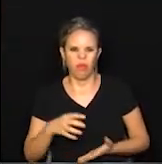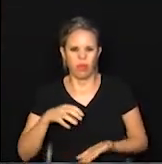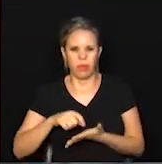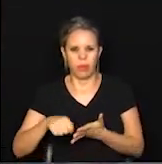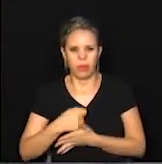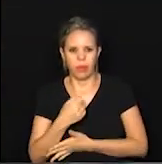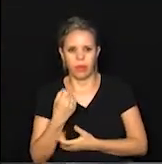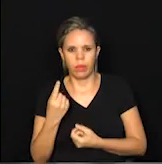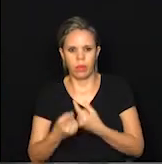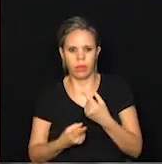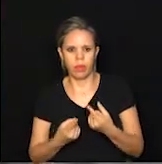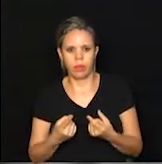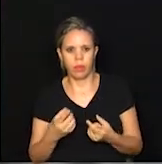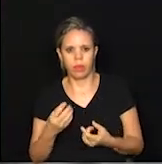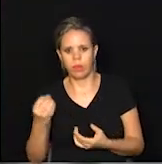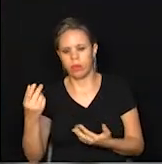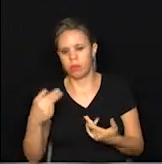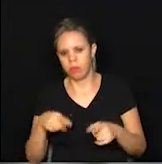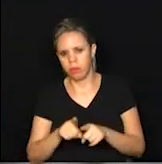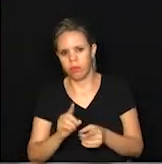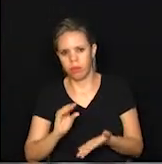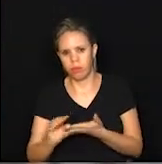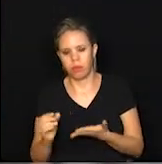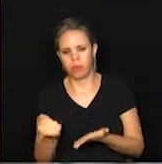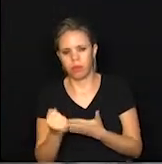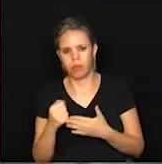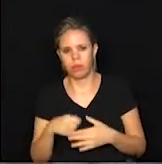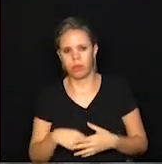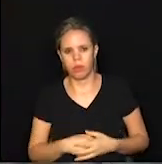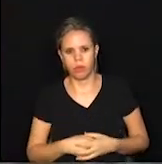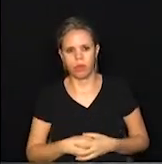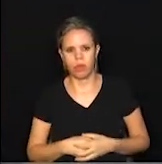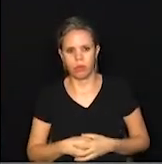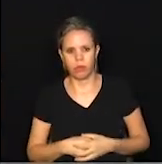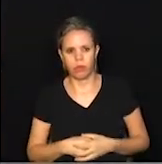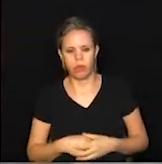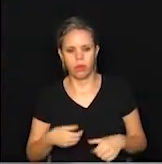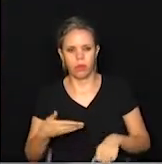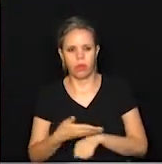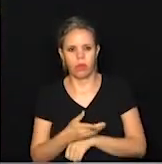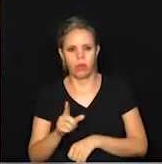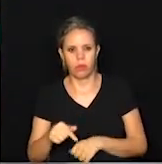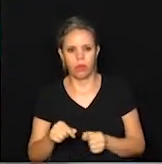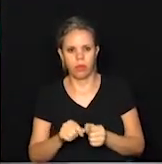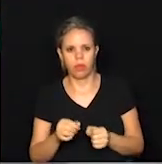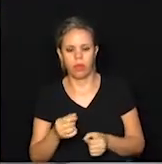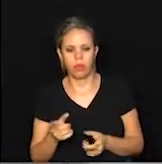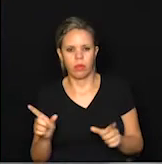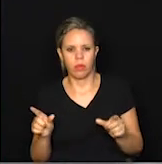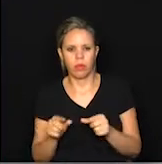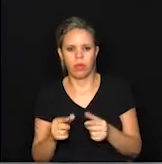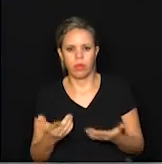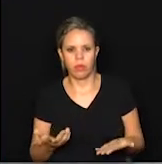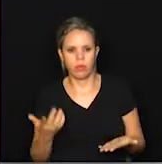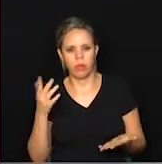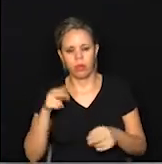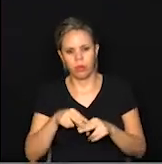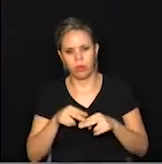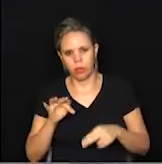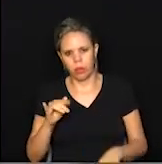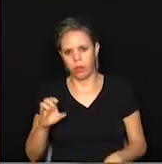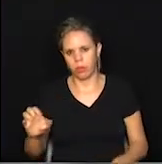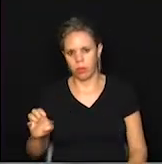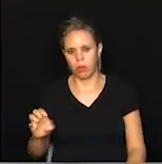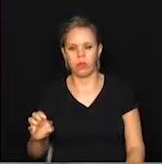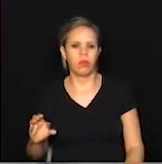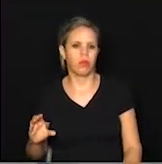inscrição, alguma viagem, alguma coisa nesse sentido. Então, infelizmente, esse fundo é um fundo bem diminuto, por isso que o FIEC, a luta